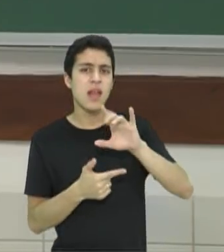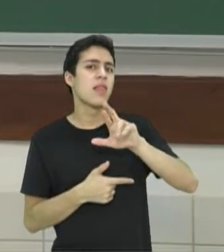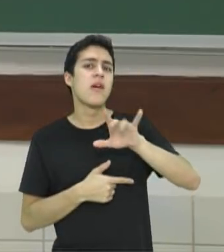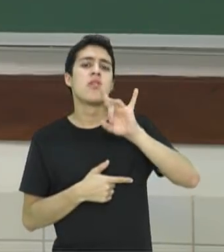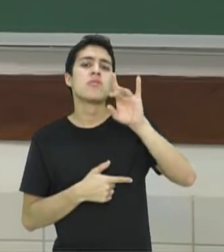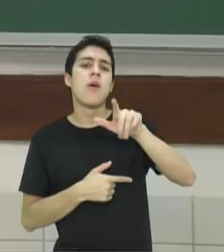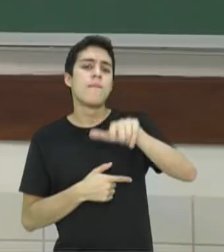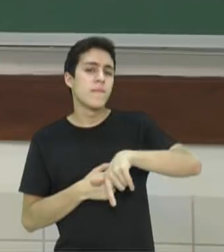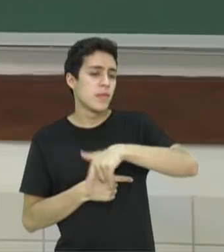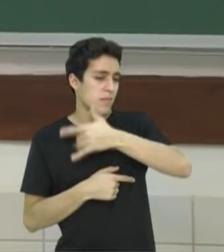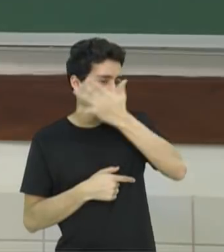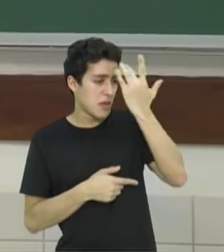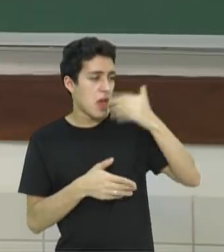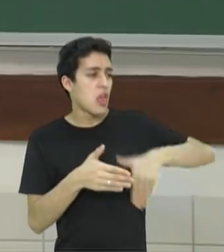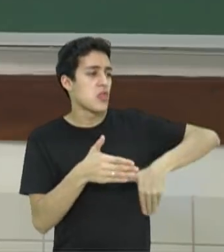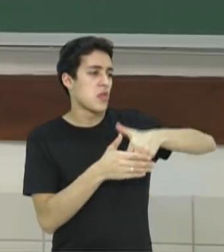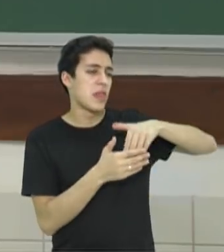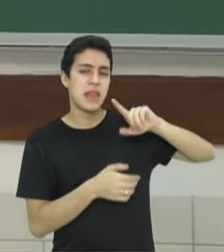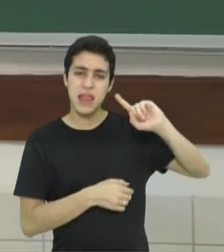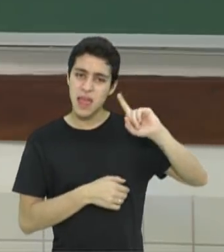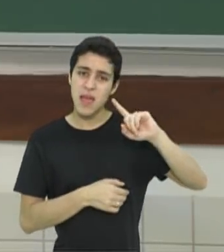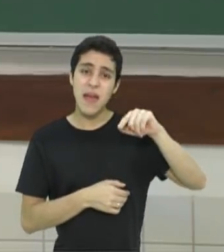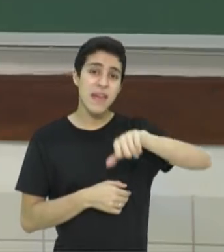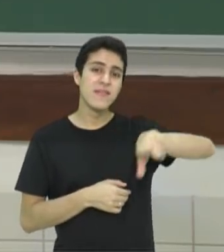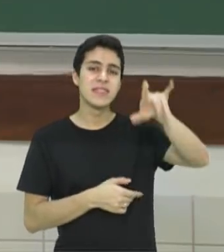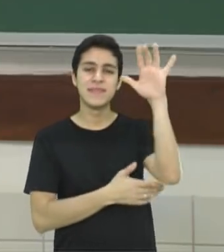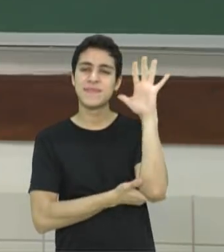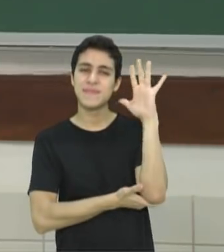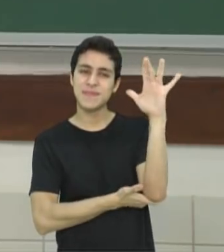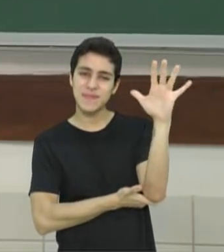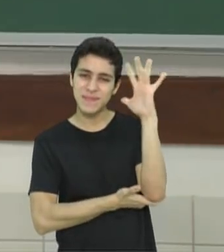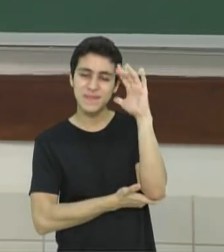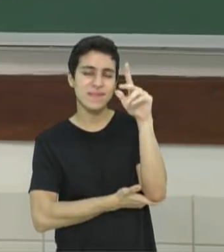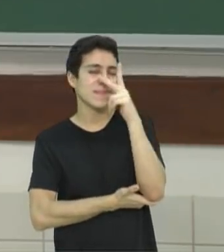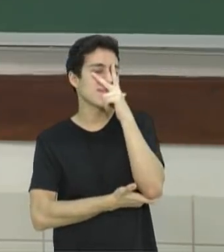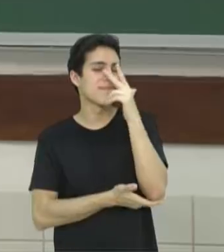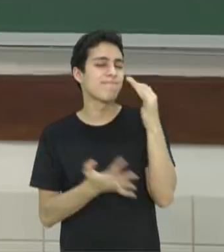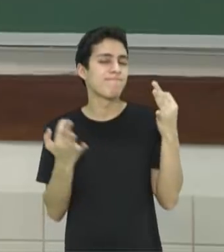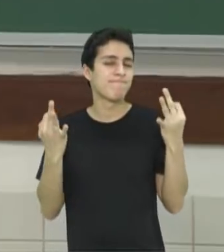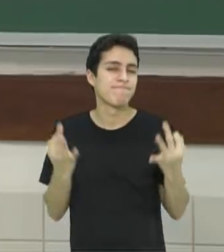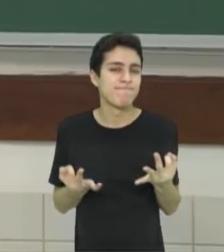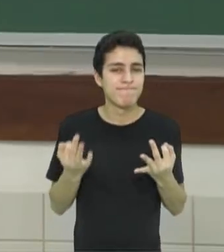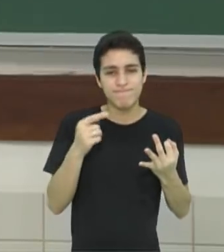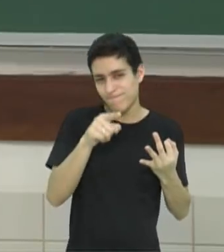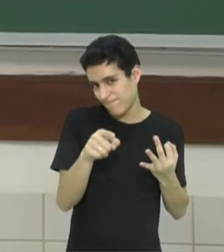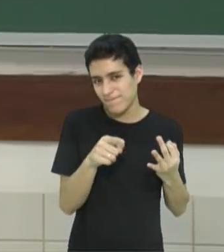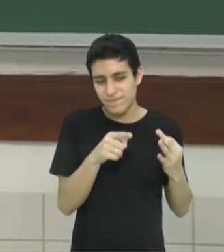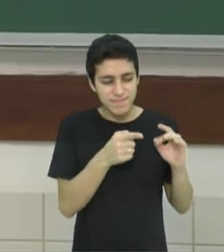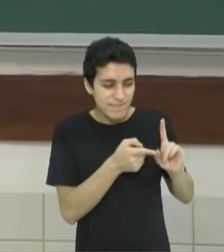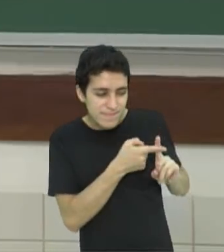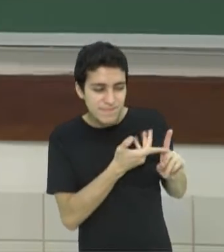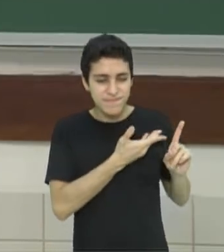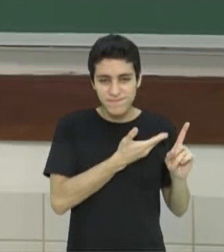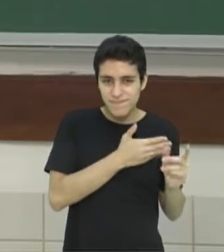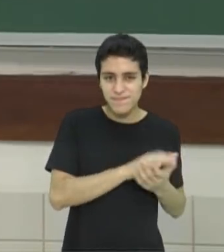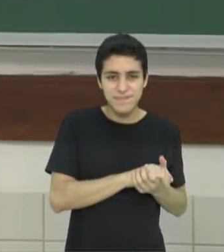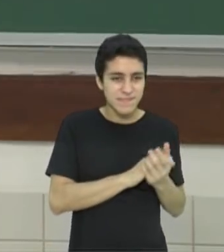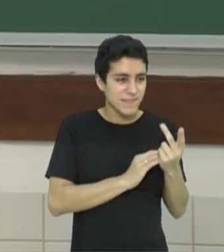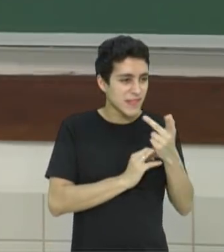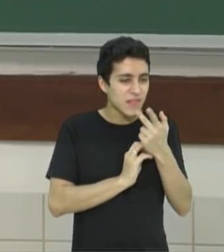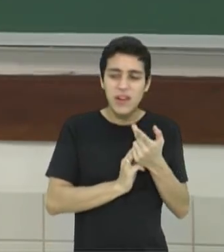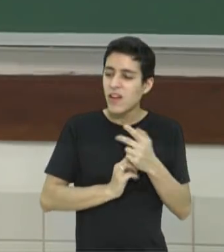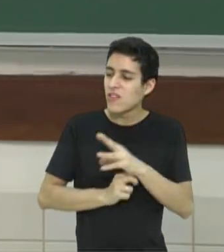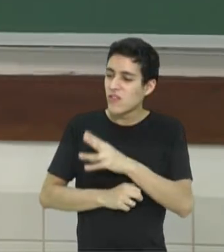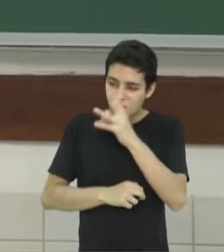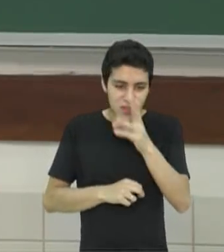pessoa chutando a outra que é engraçado. É que você imaginou, eu tenho certeza que você se imaginou fazendo isso com o colega. O amigo falou chuta e